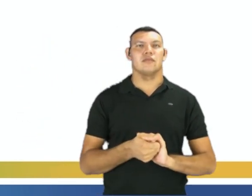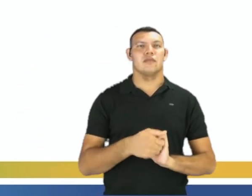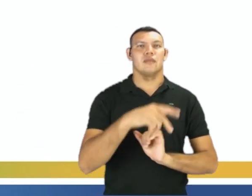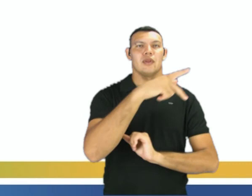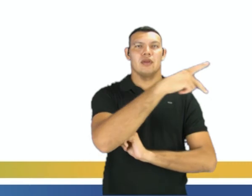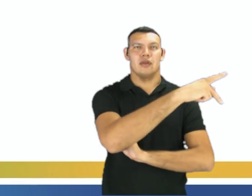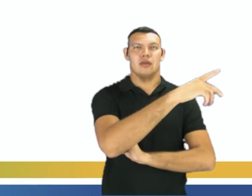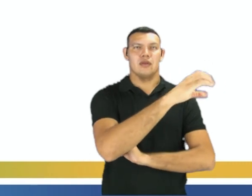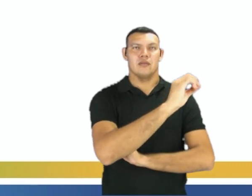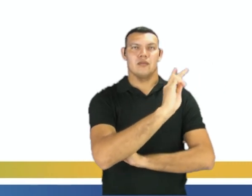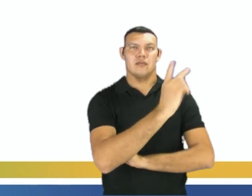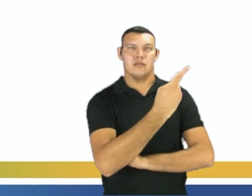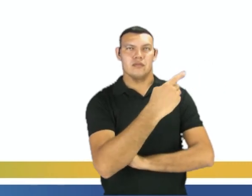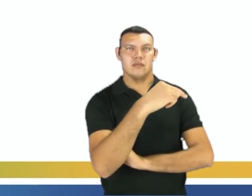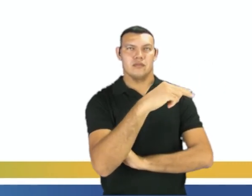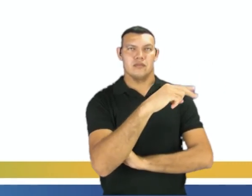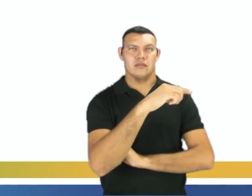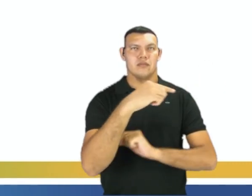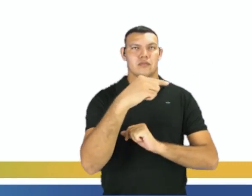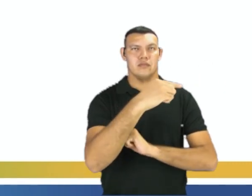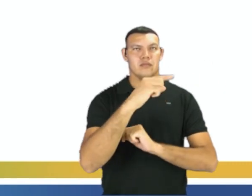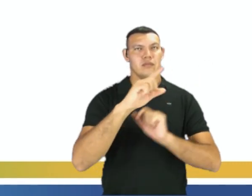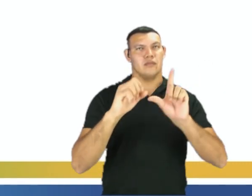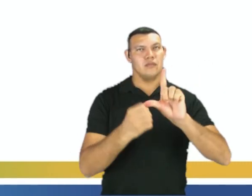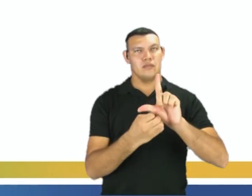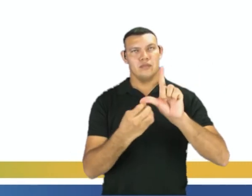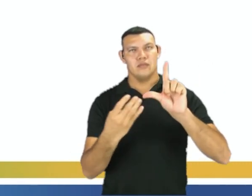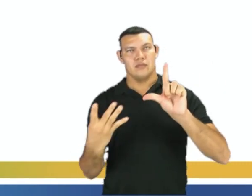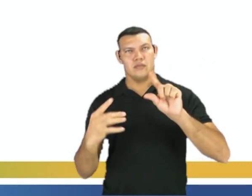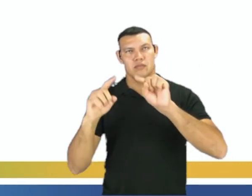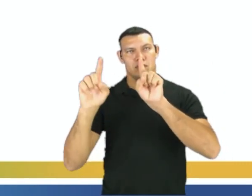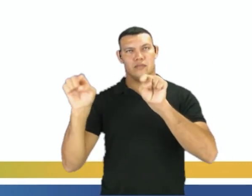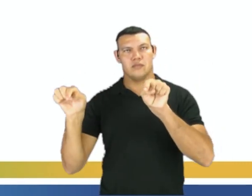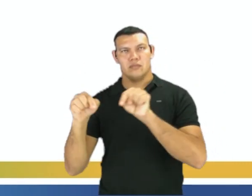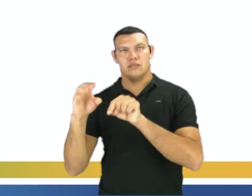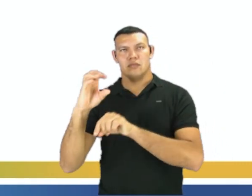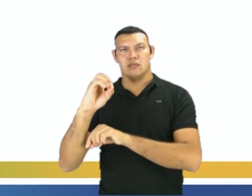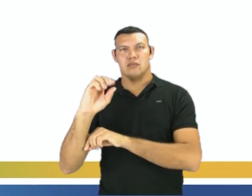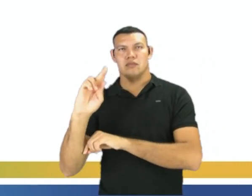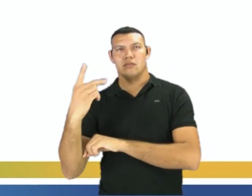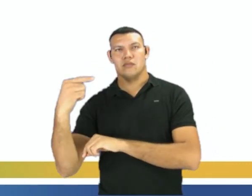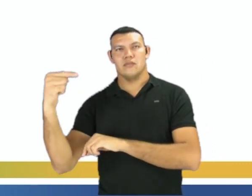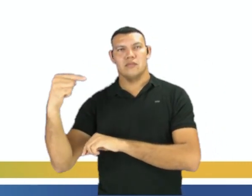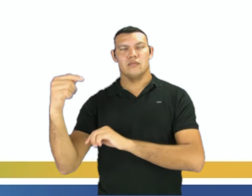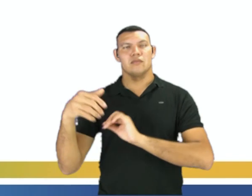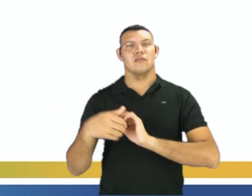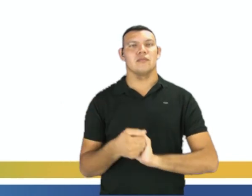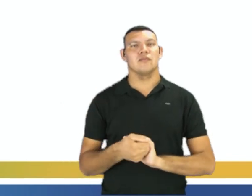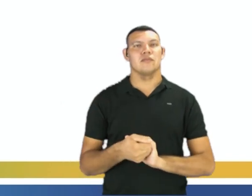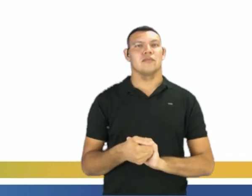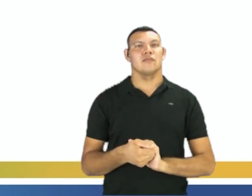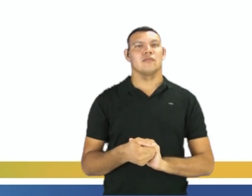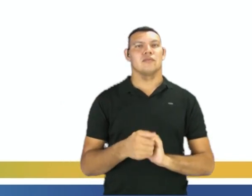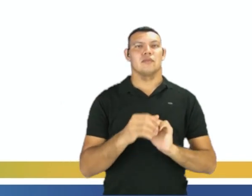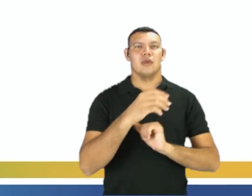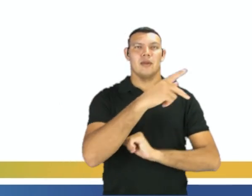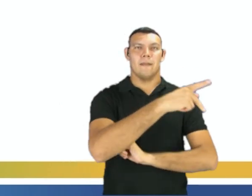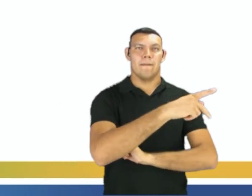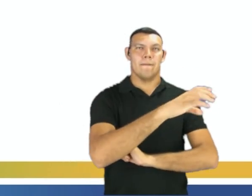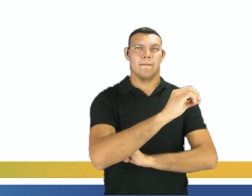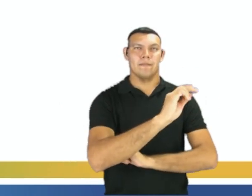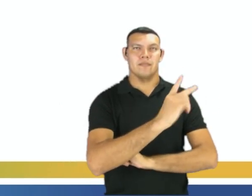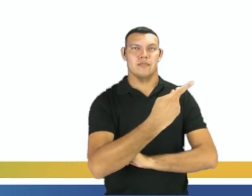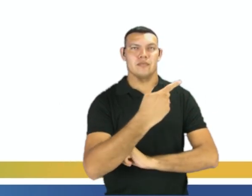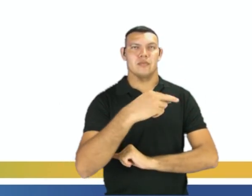a concentração desse íon, nós temos menos log de 1 vezes 10 a menos 7. Resolvendo